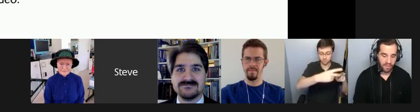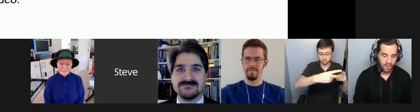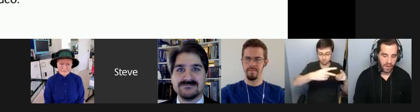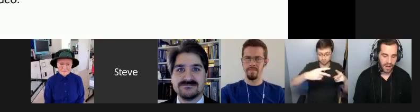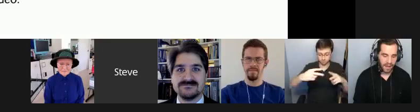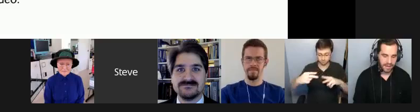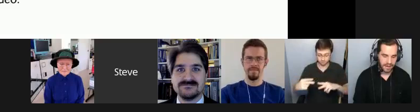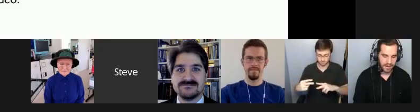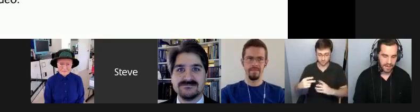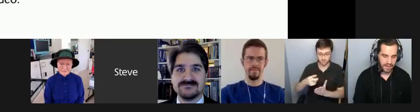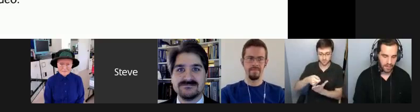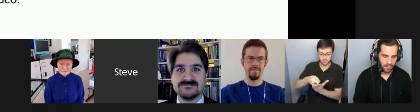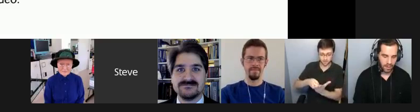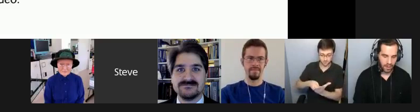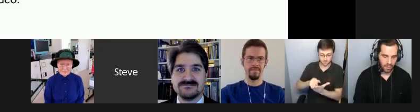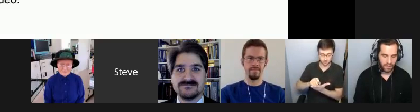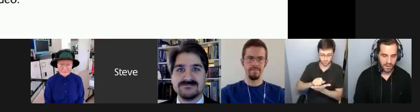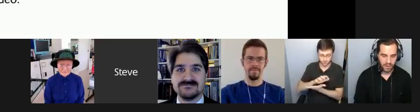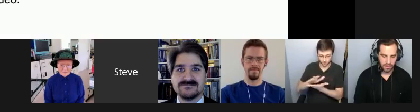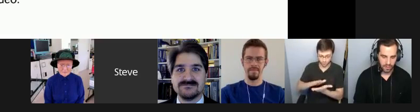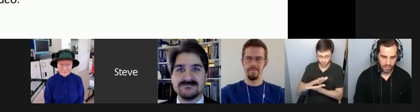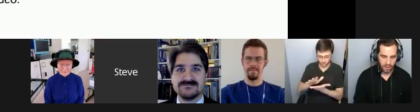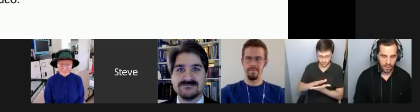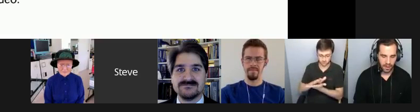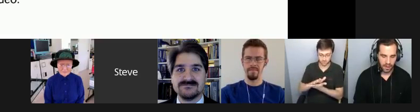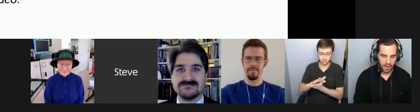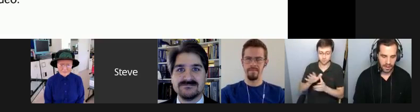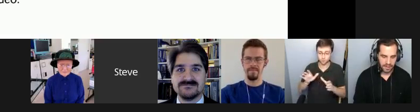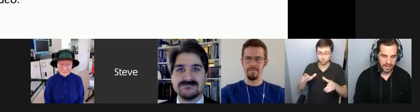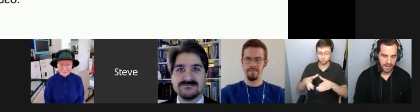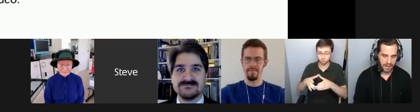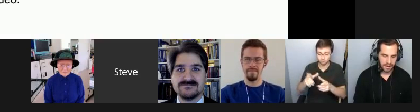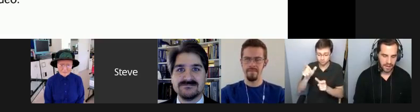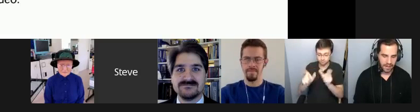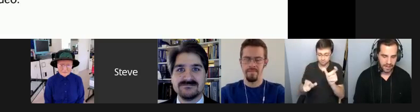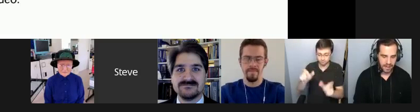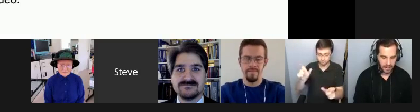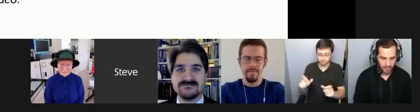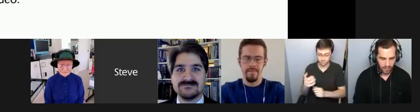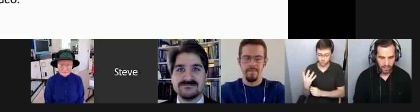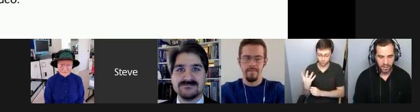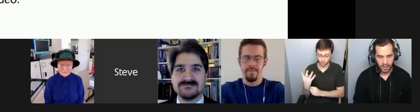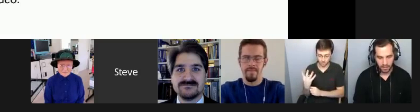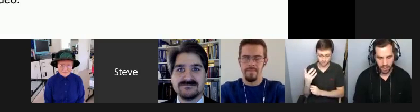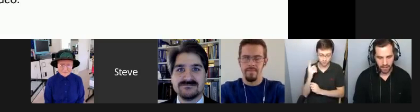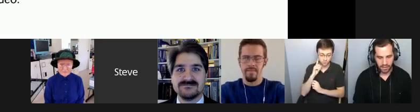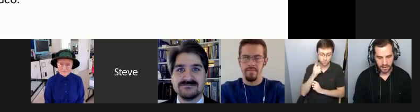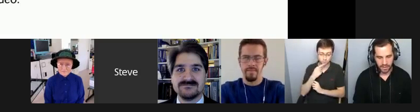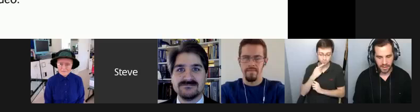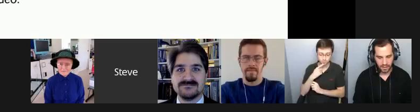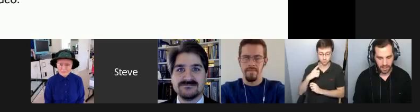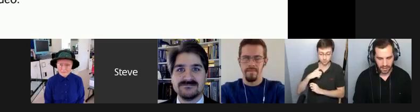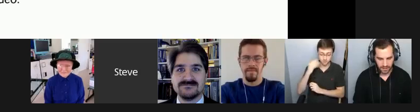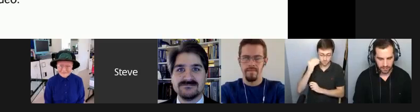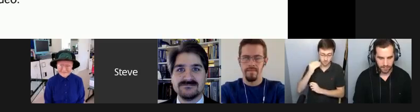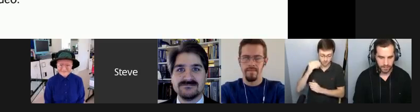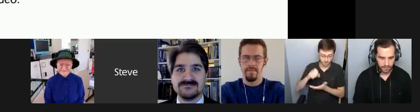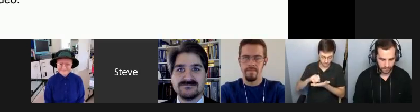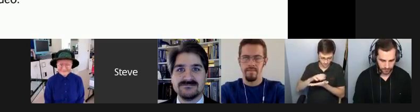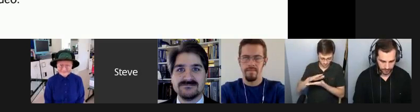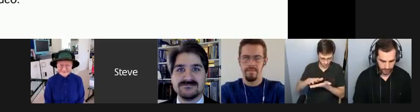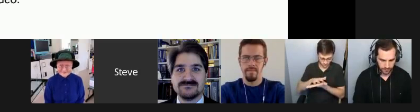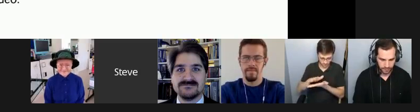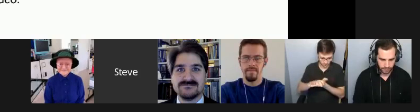Então, como foi essa transcrição? O vídeo ser transcrito para um texto em Signwriting.